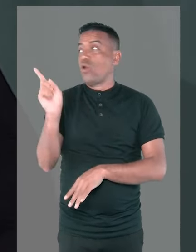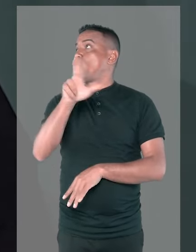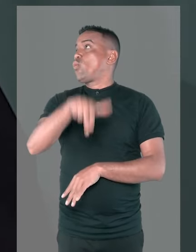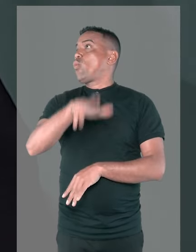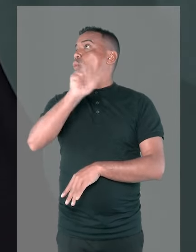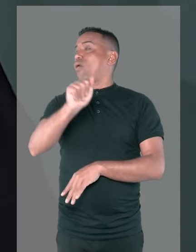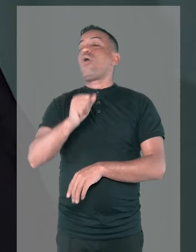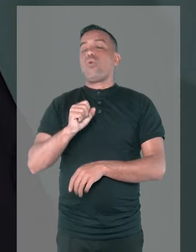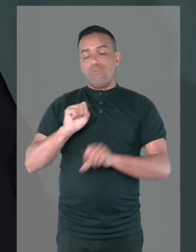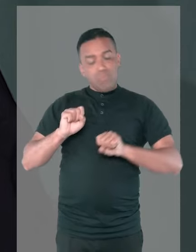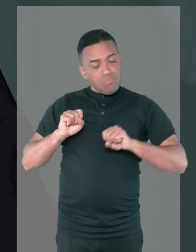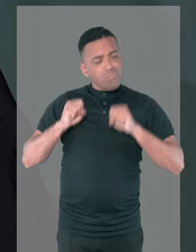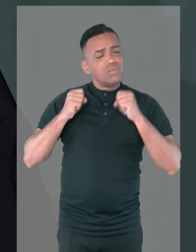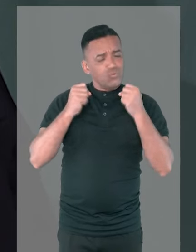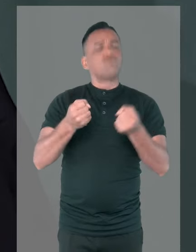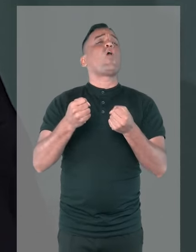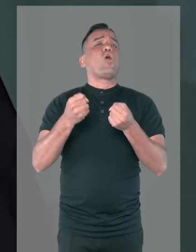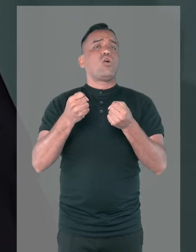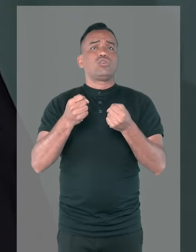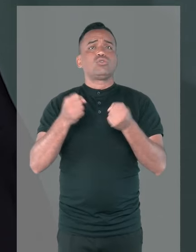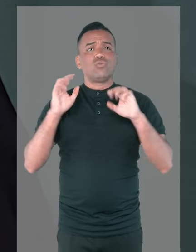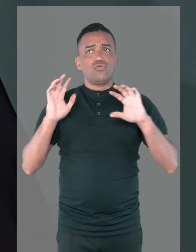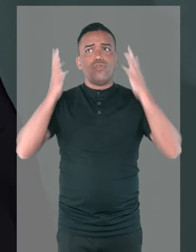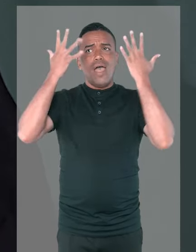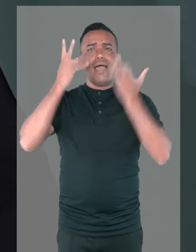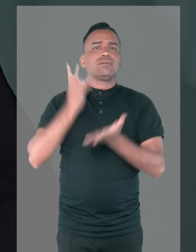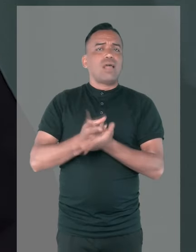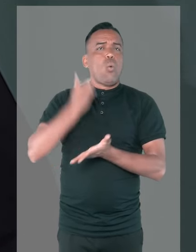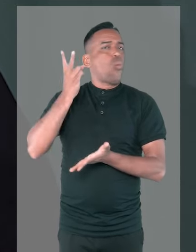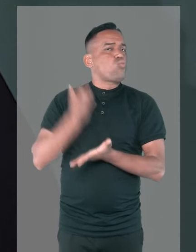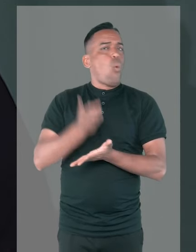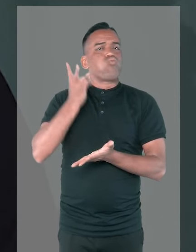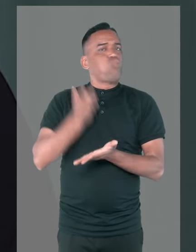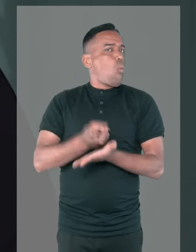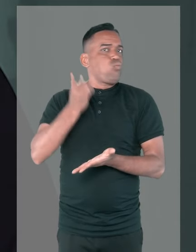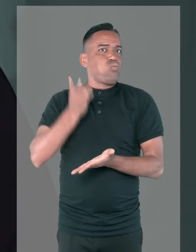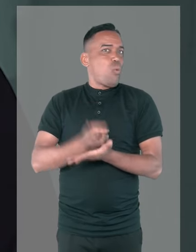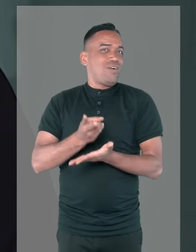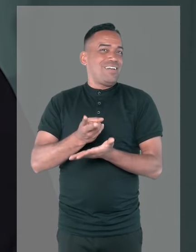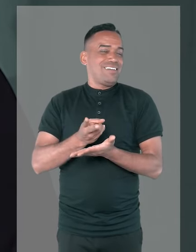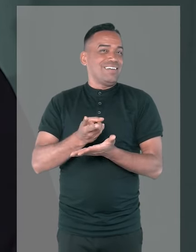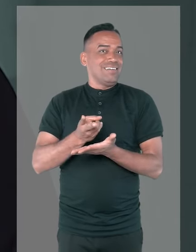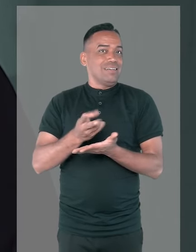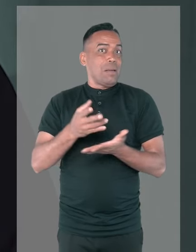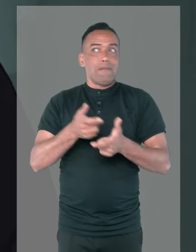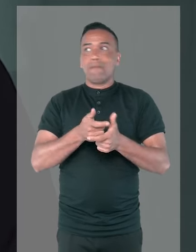me esforço para que essa festa tenha uma continuidade maior, né?